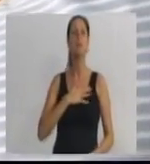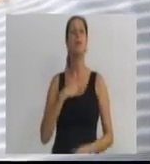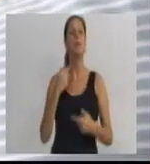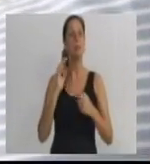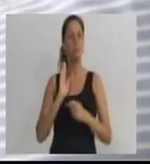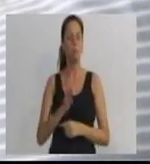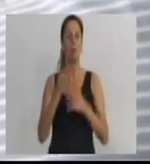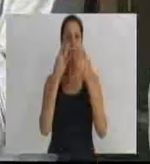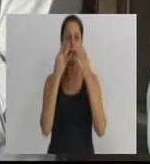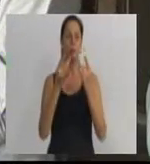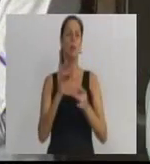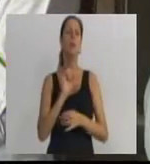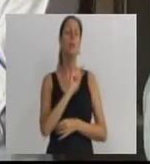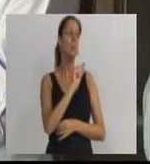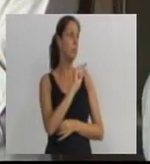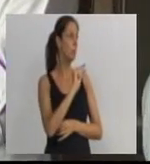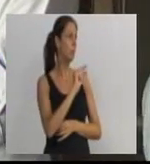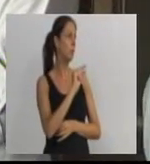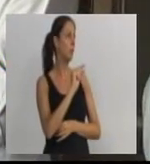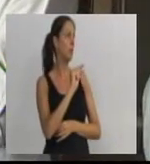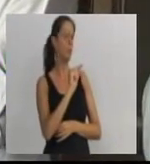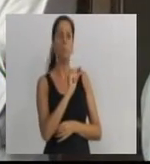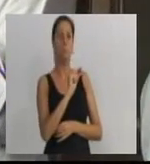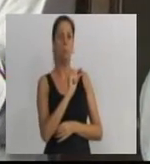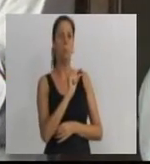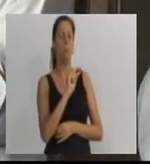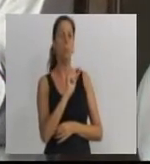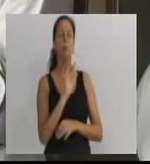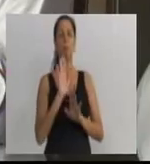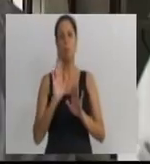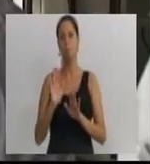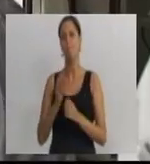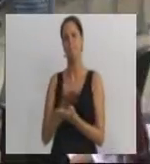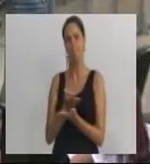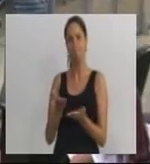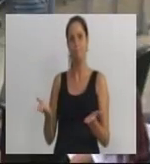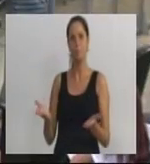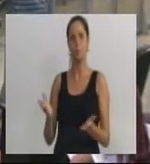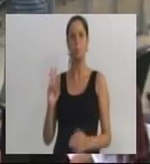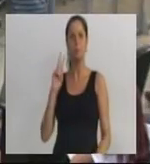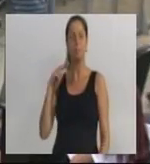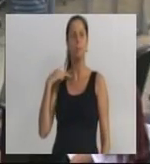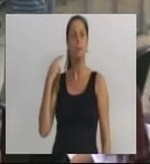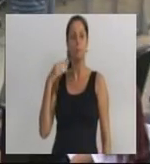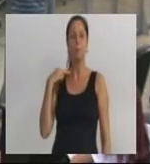eu quero... Só um minuto, vereador Yantes, por gentileza. Senhores vereadores, por gentileza,